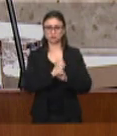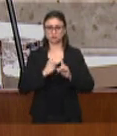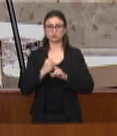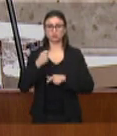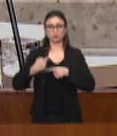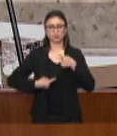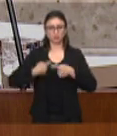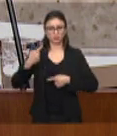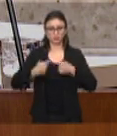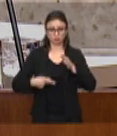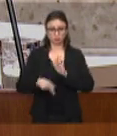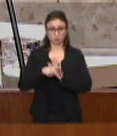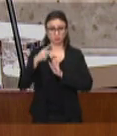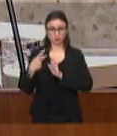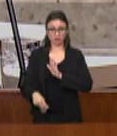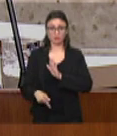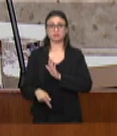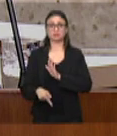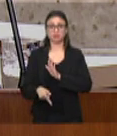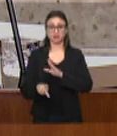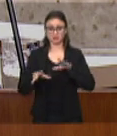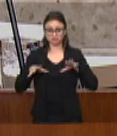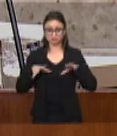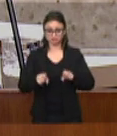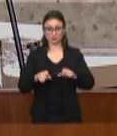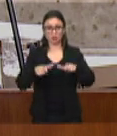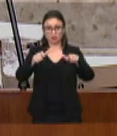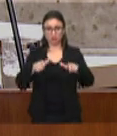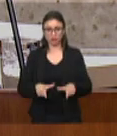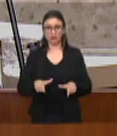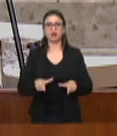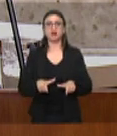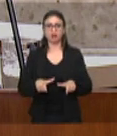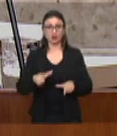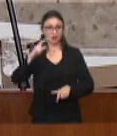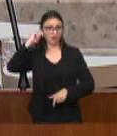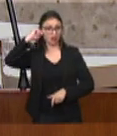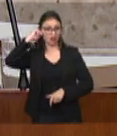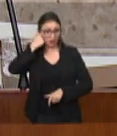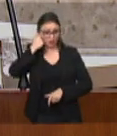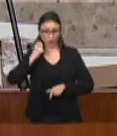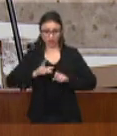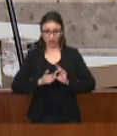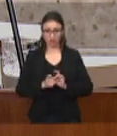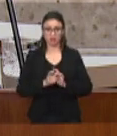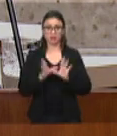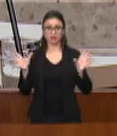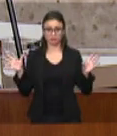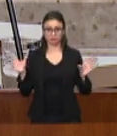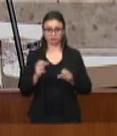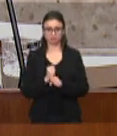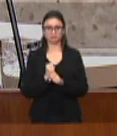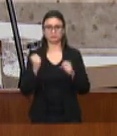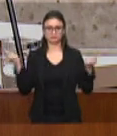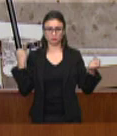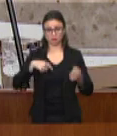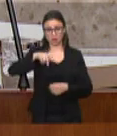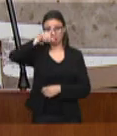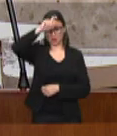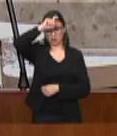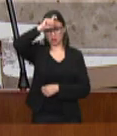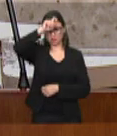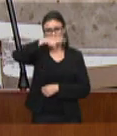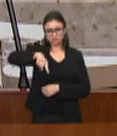sociopolítica própria com a ocupação de espaços por negros livres. O Quilombo dos Palmares,